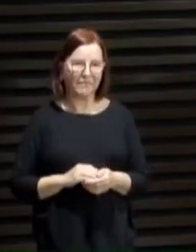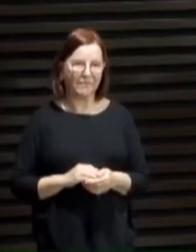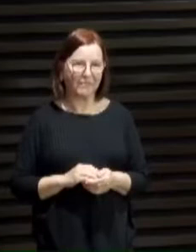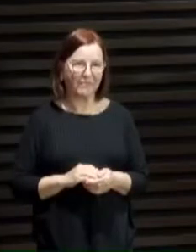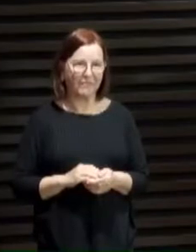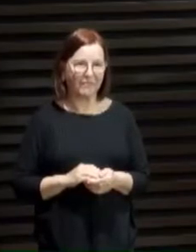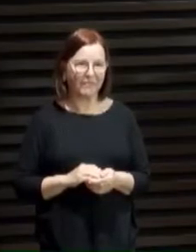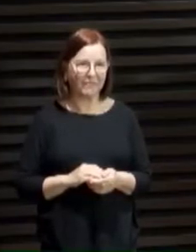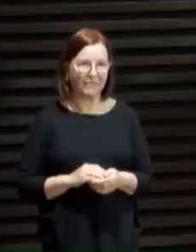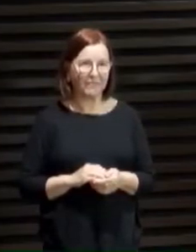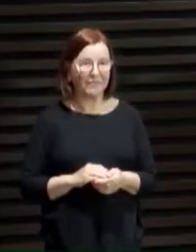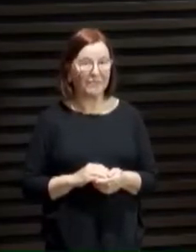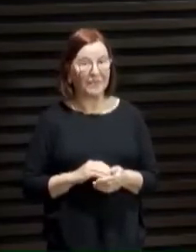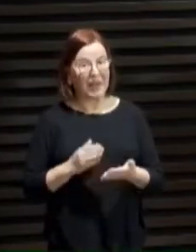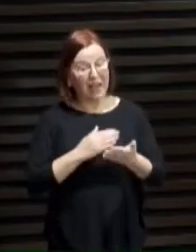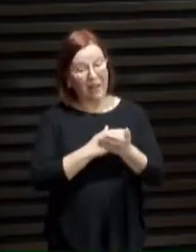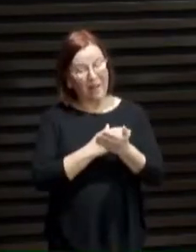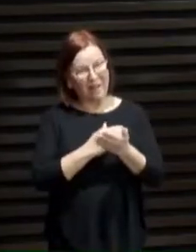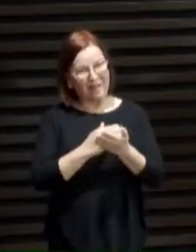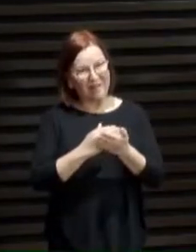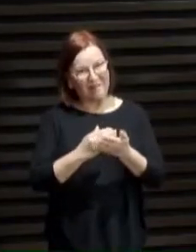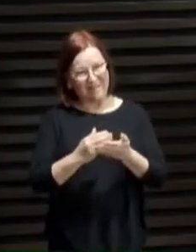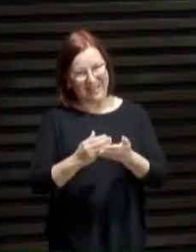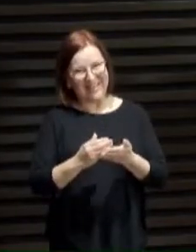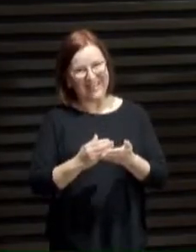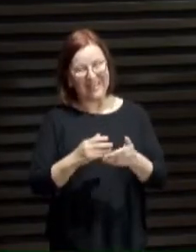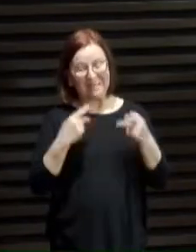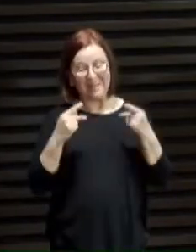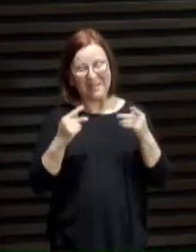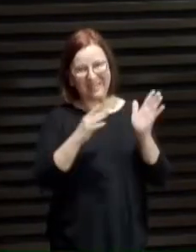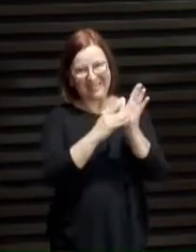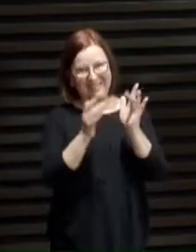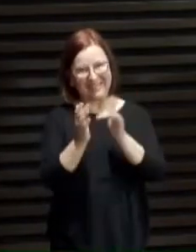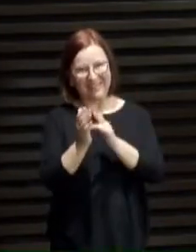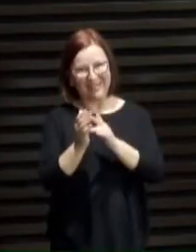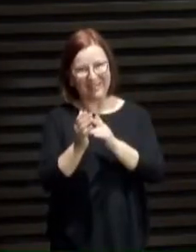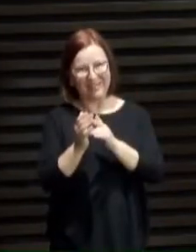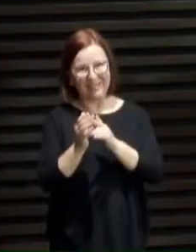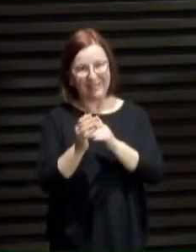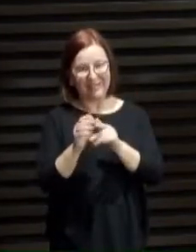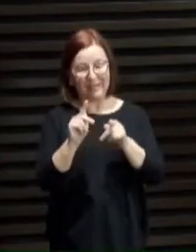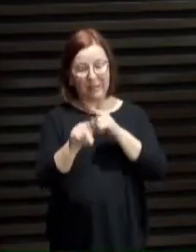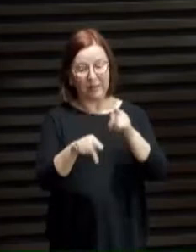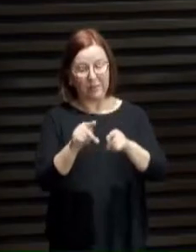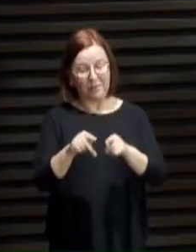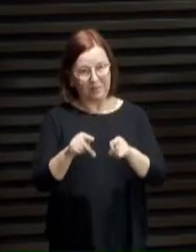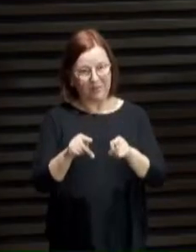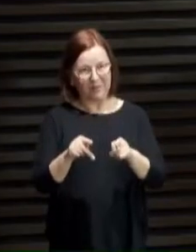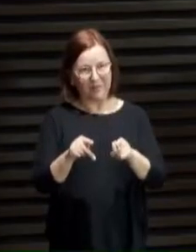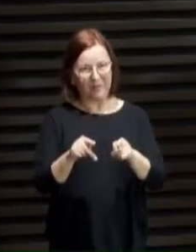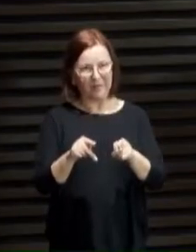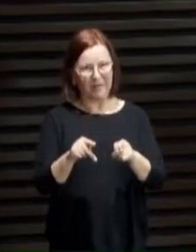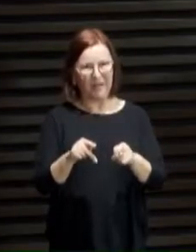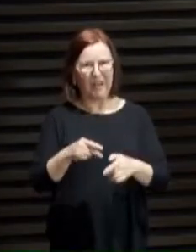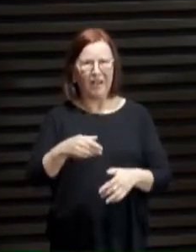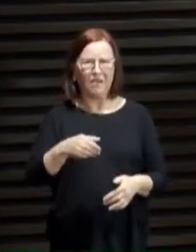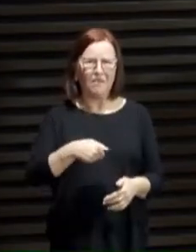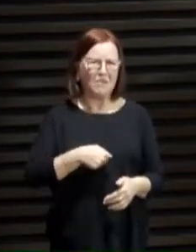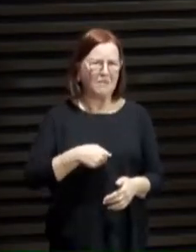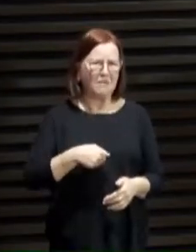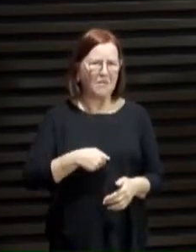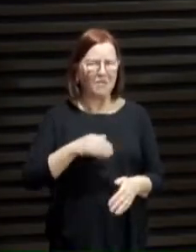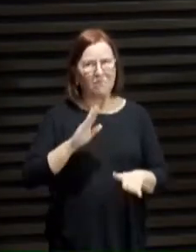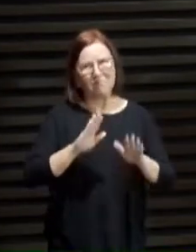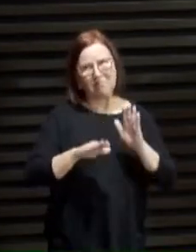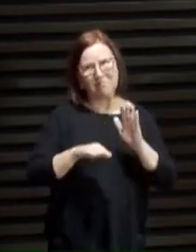É assim que começa o Sermão da Montanha. Um monte de gente ali, com fome, talvez,